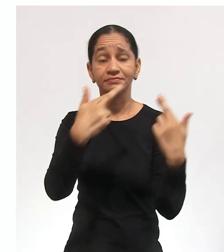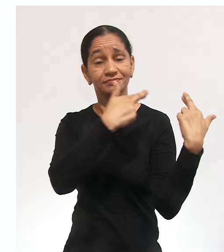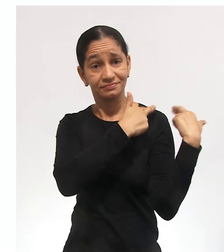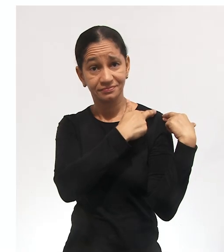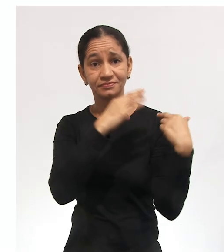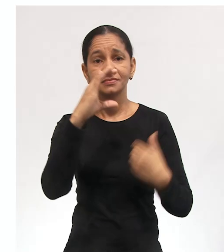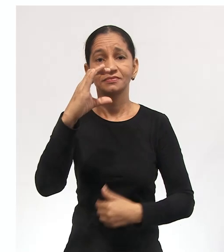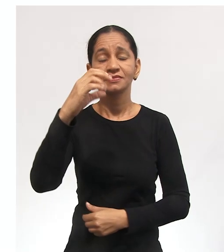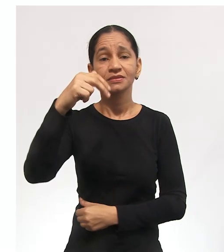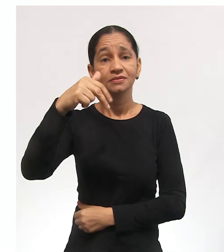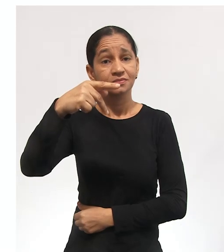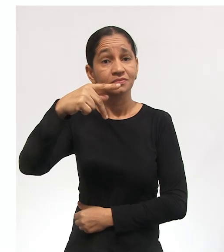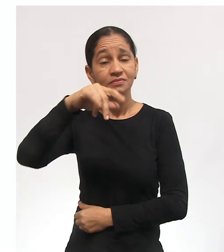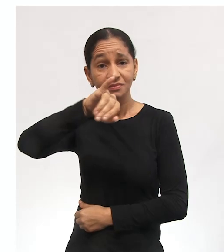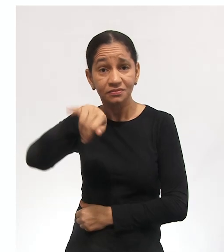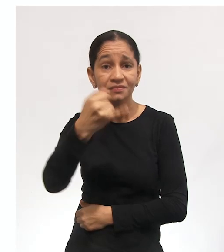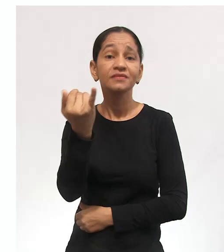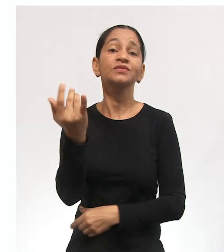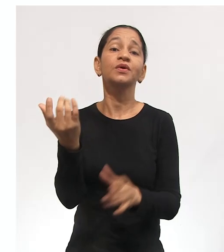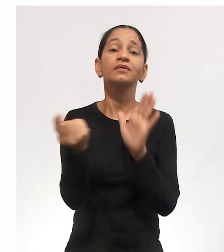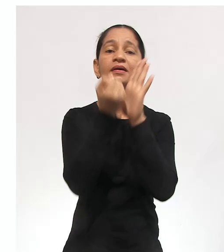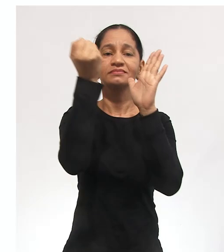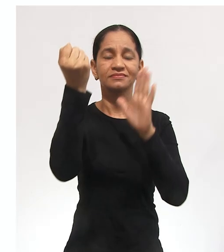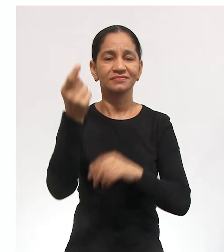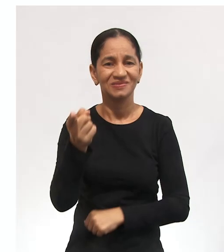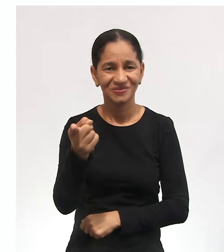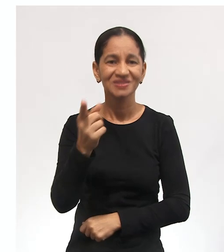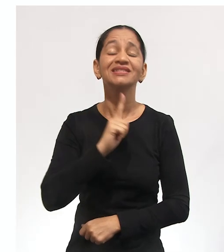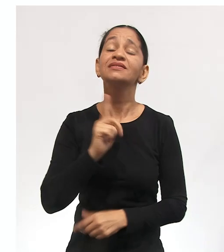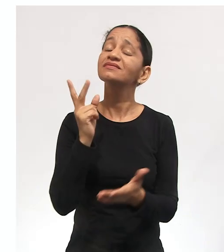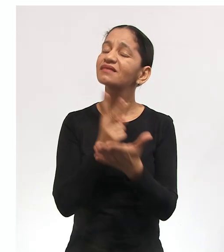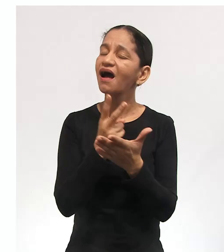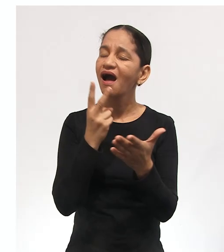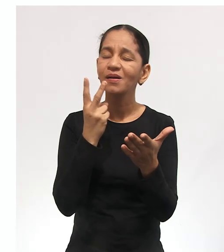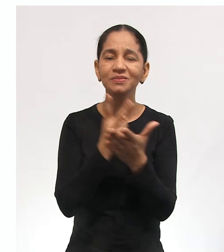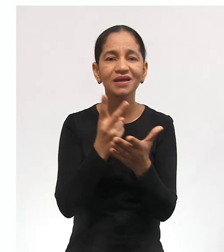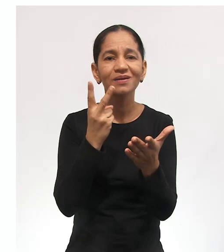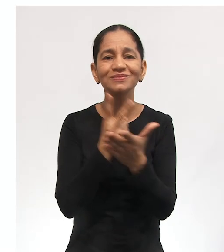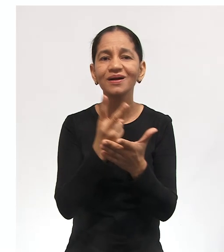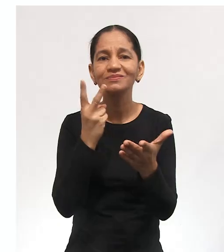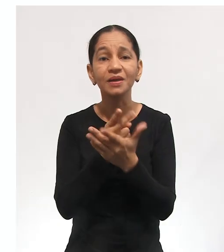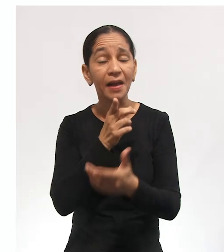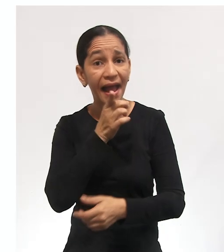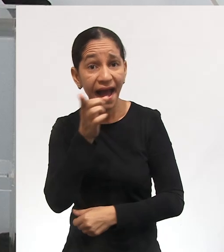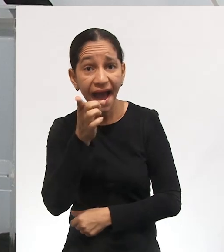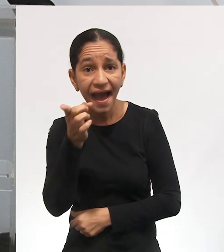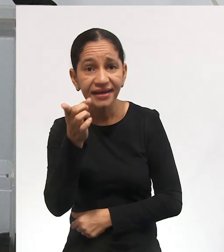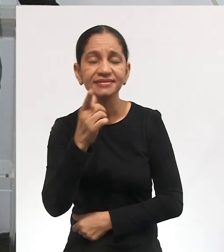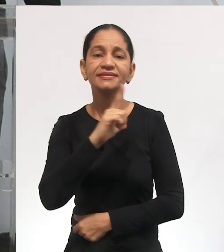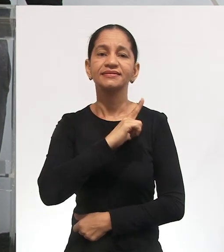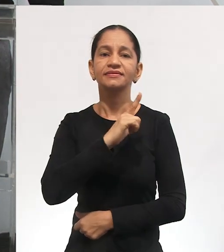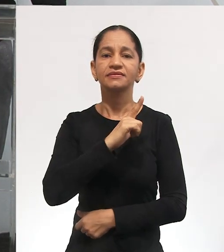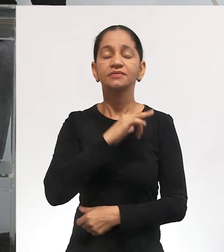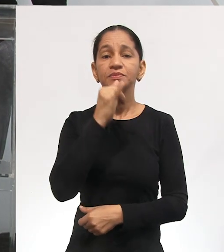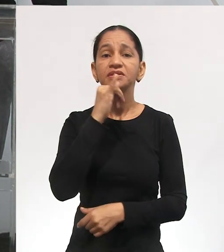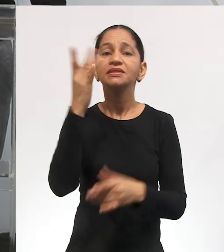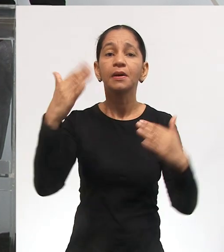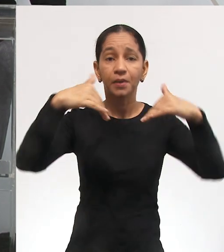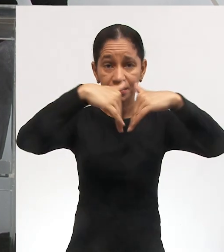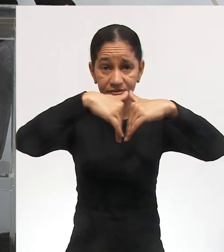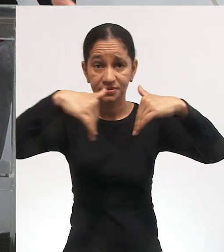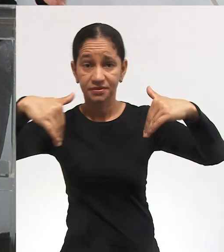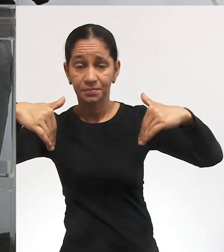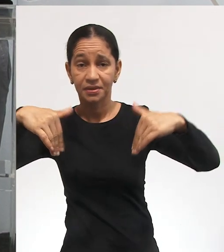responde com o seu patrimônio. A gente fala sempre na existência de um véu